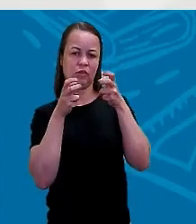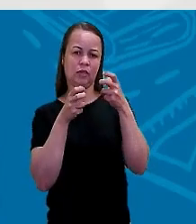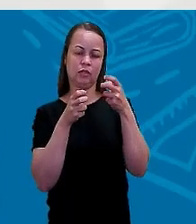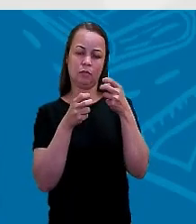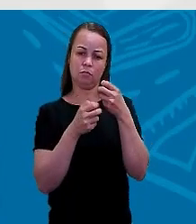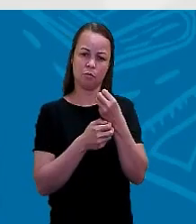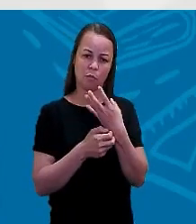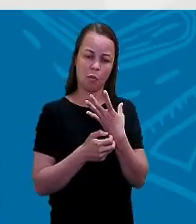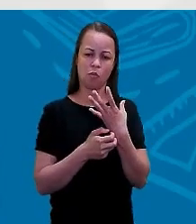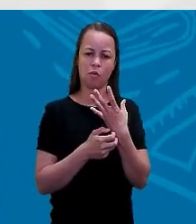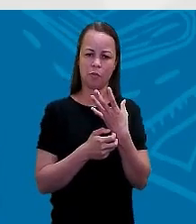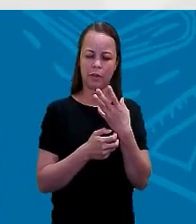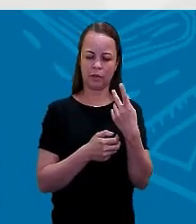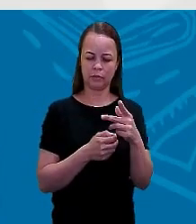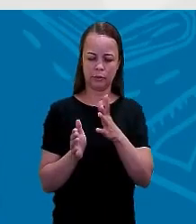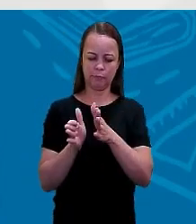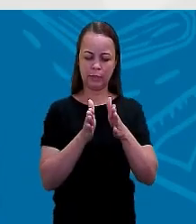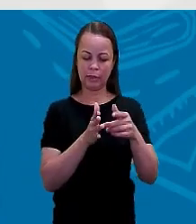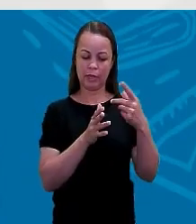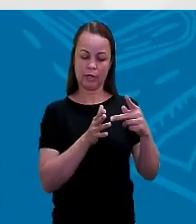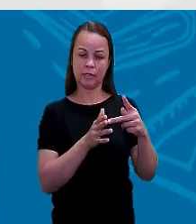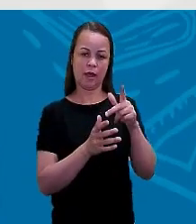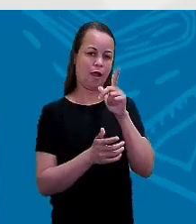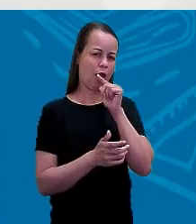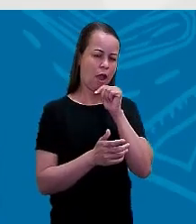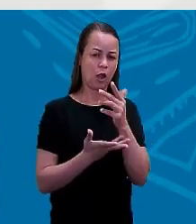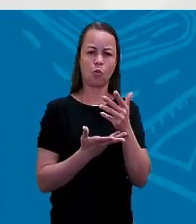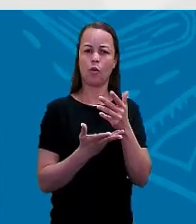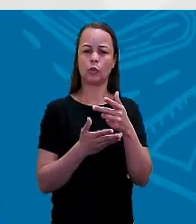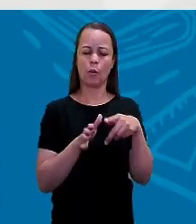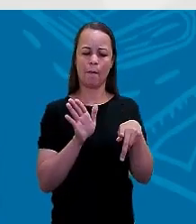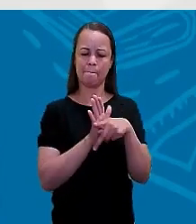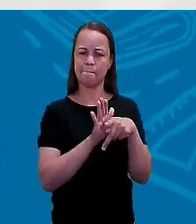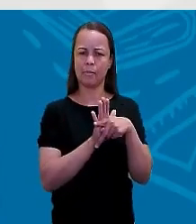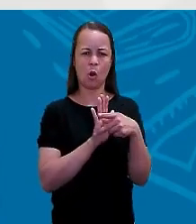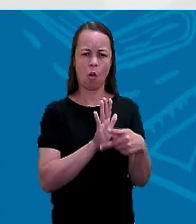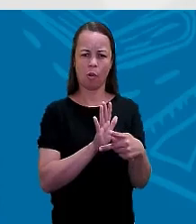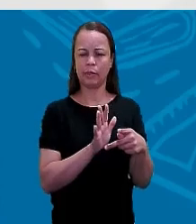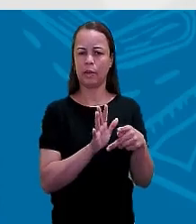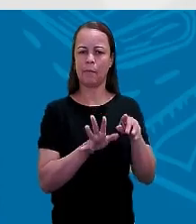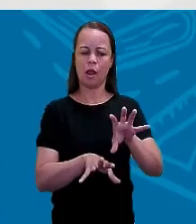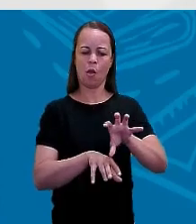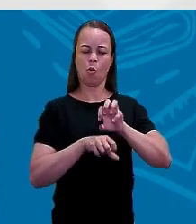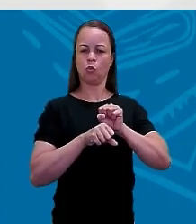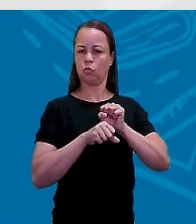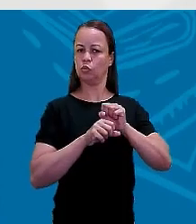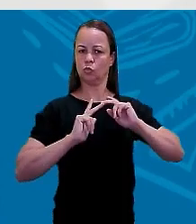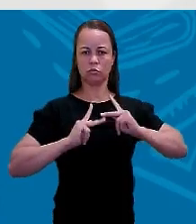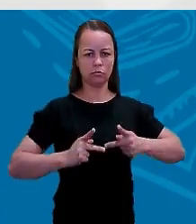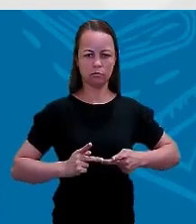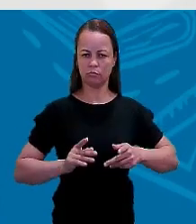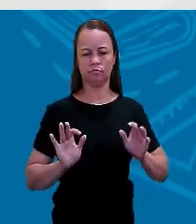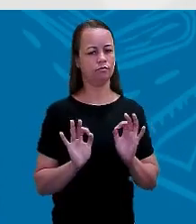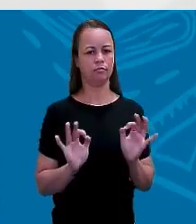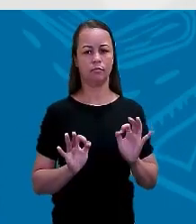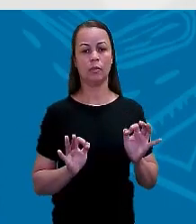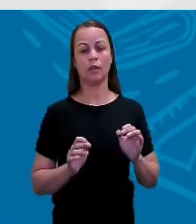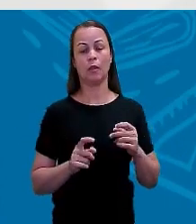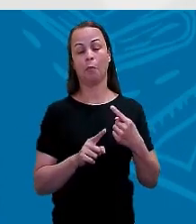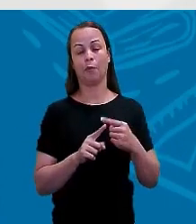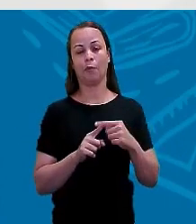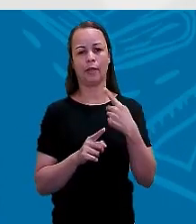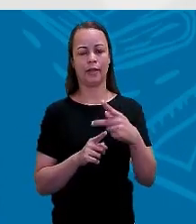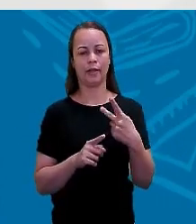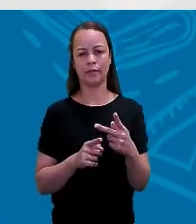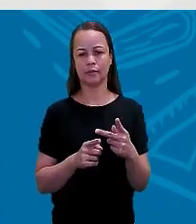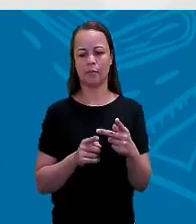dessa água, né, ela não é uma água própria para consumo humano, tá certo? Porque a maior parte